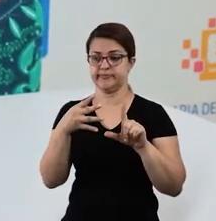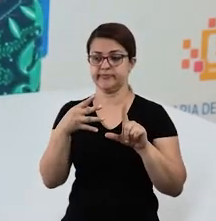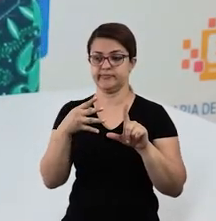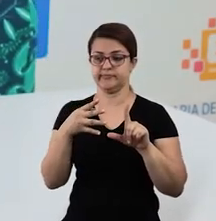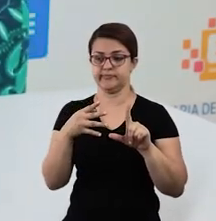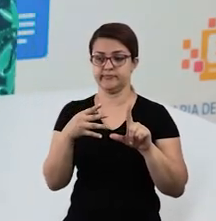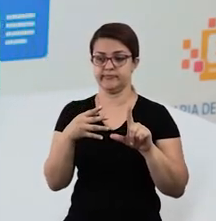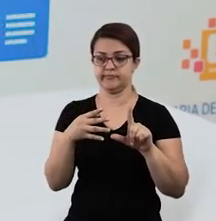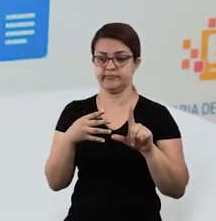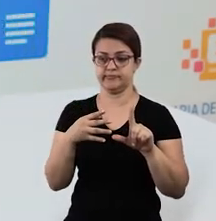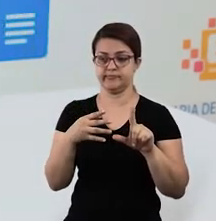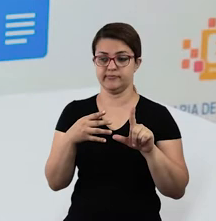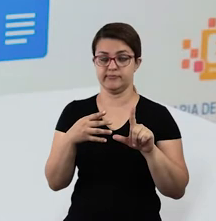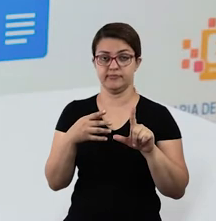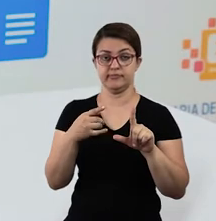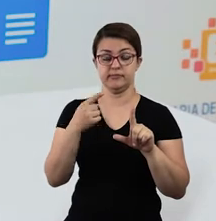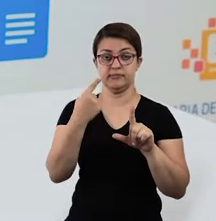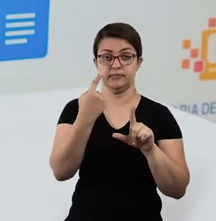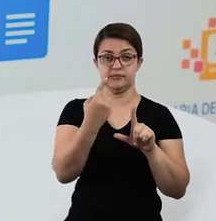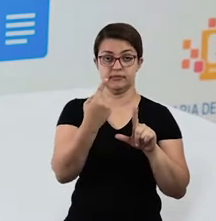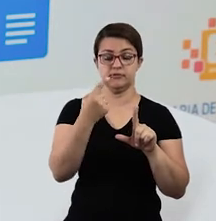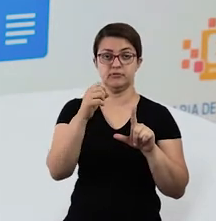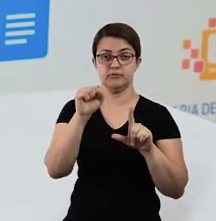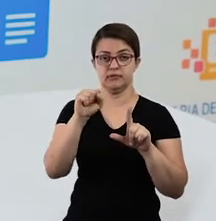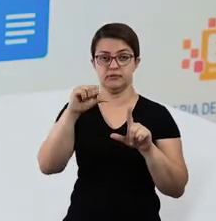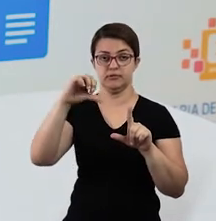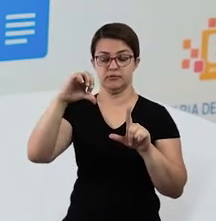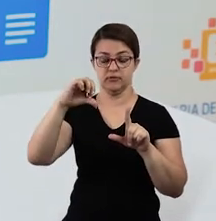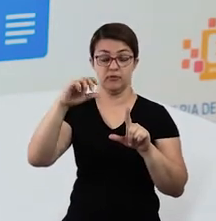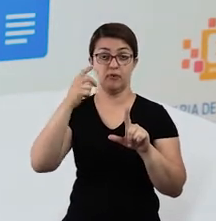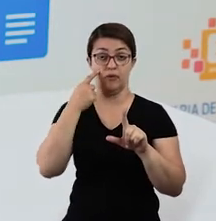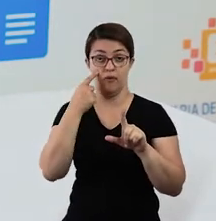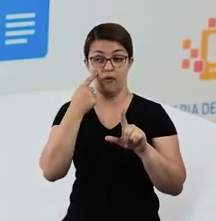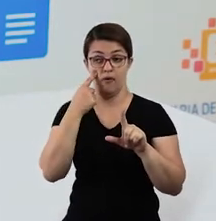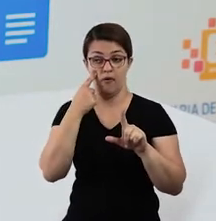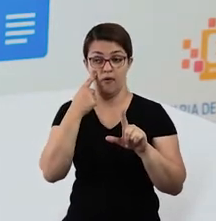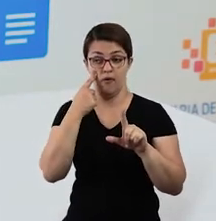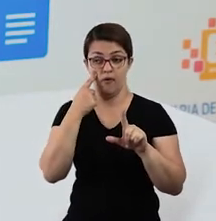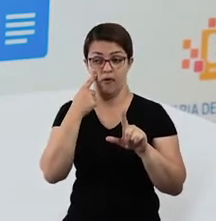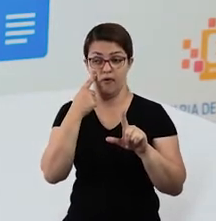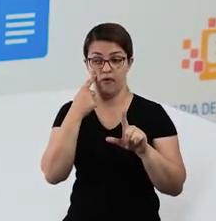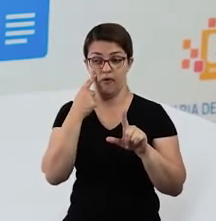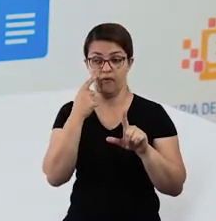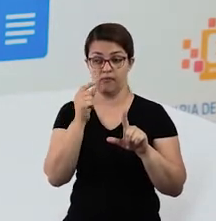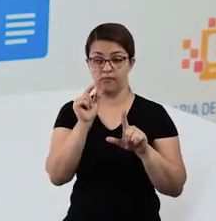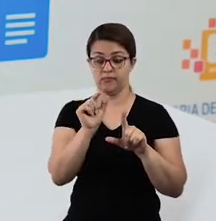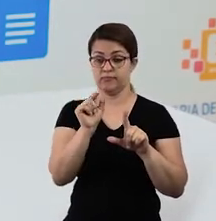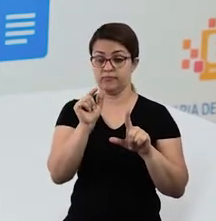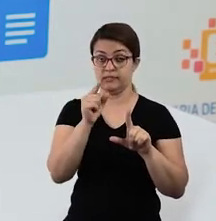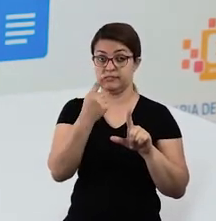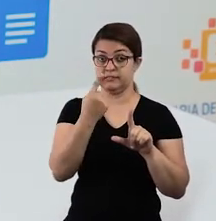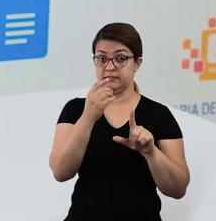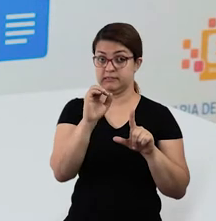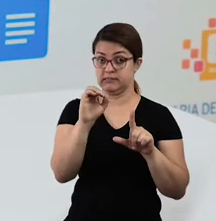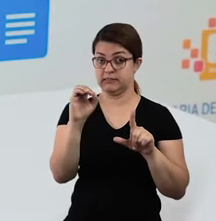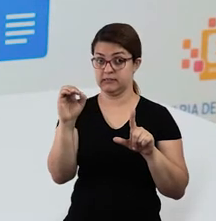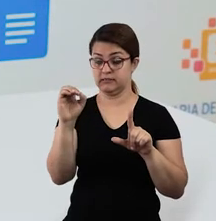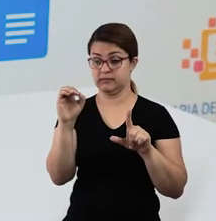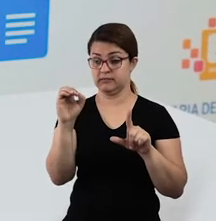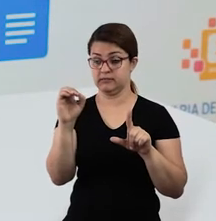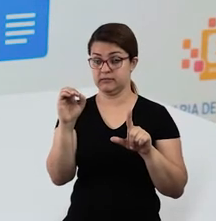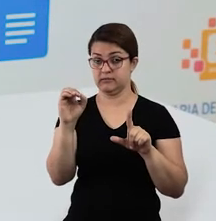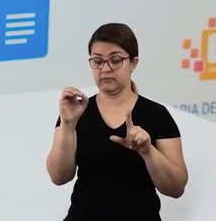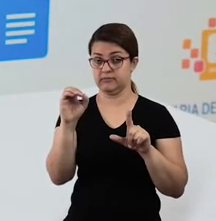ele deu um exemplo aqui, ó. O número 189. Olha o valor posicional dele. O 100 é